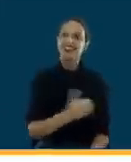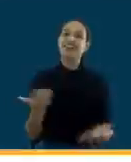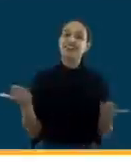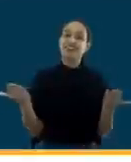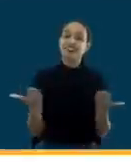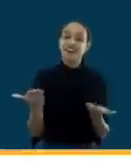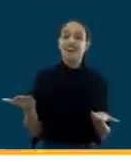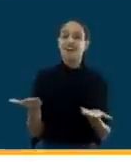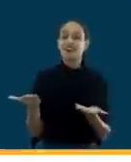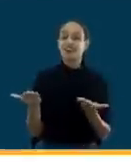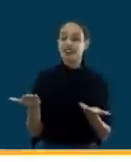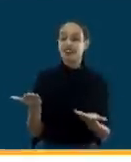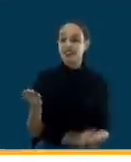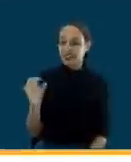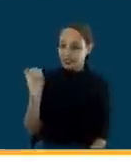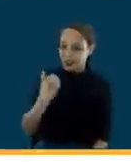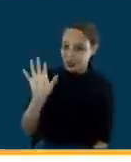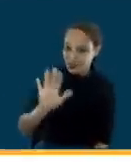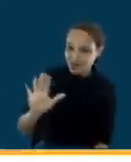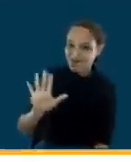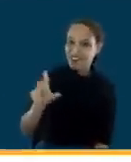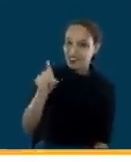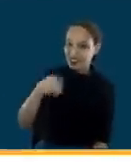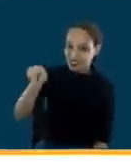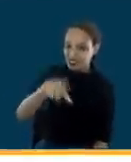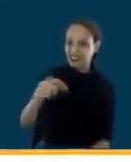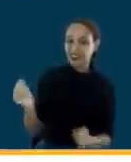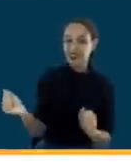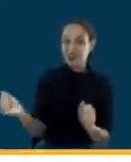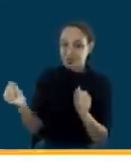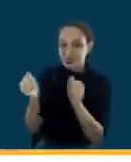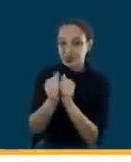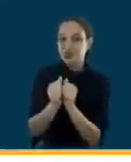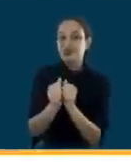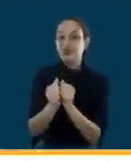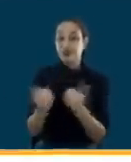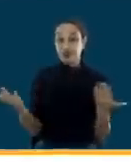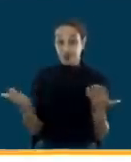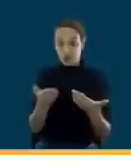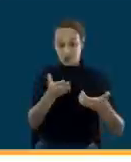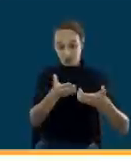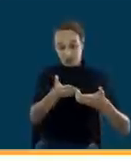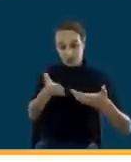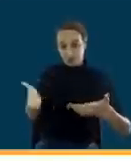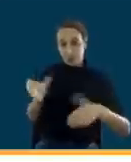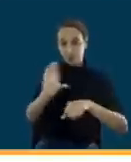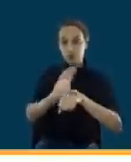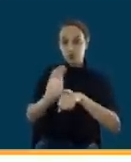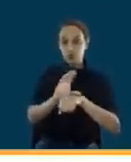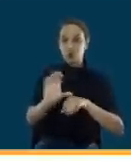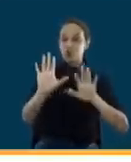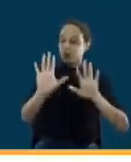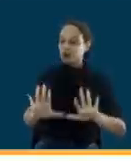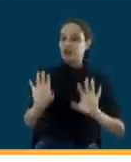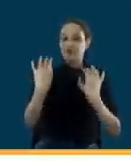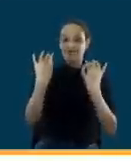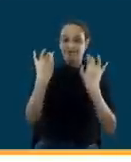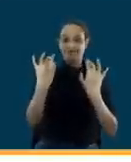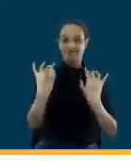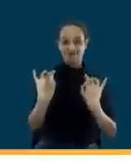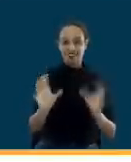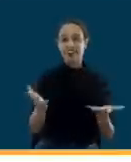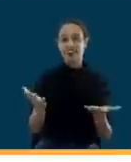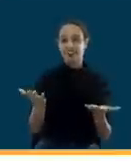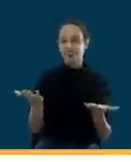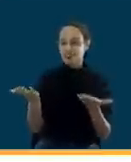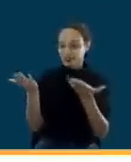meus colegas que dividem comigo esse momento de abertura desse curso, mas, em especial, cumprimentar